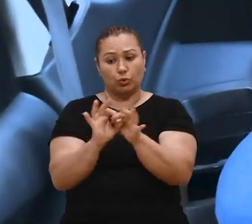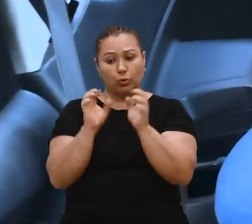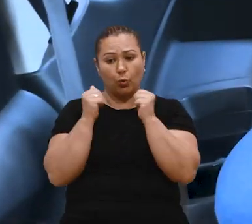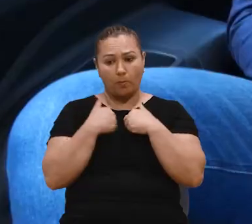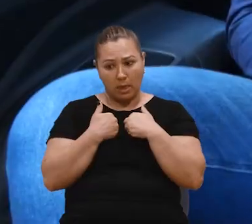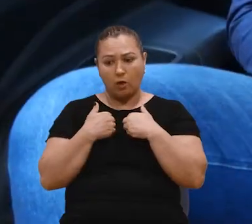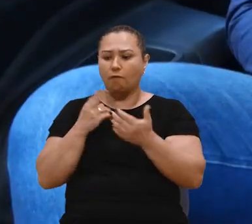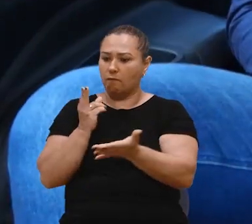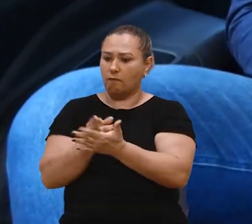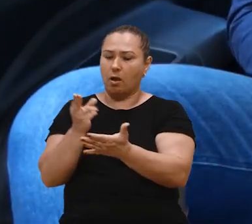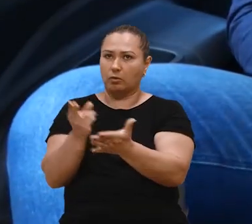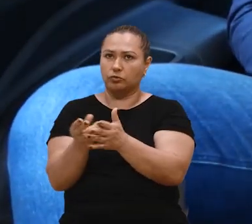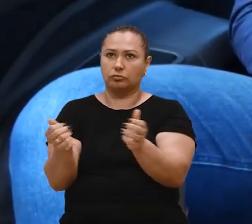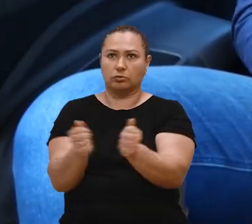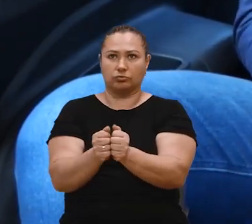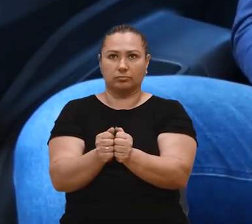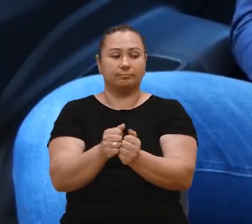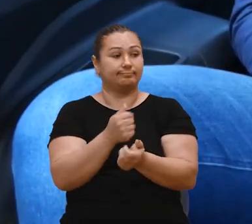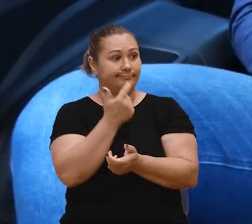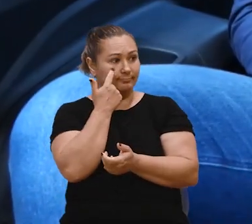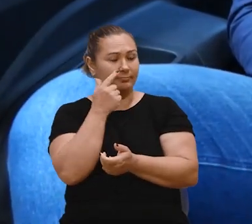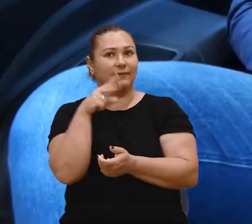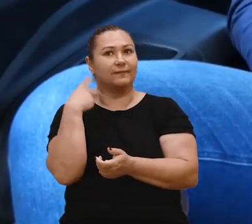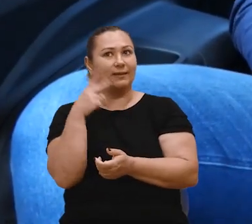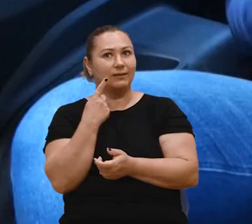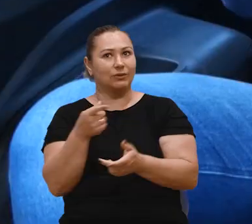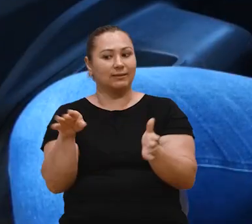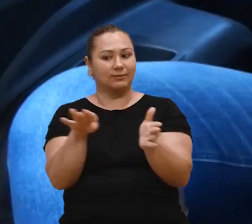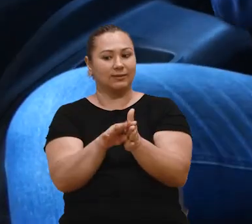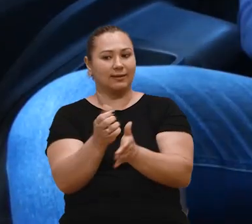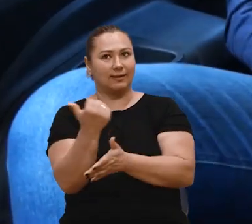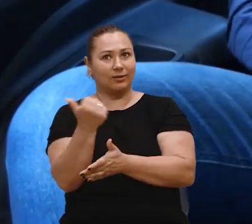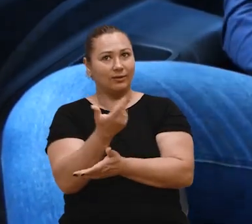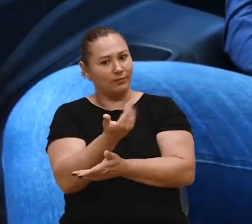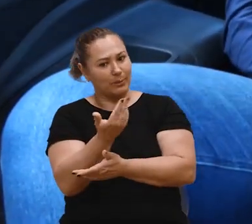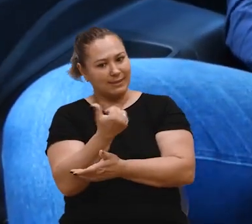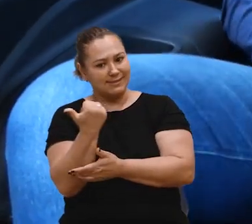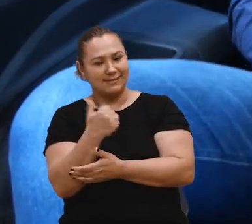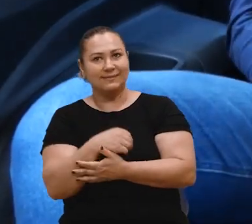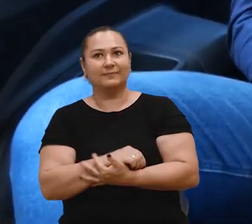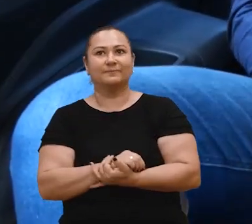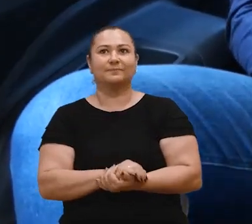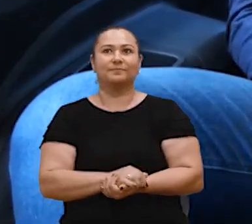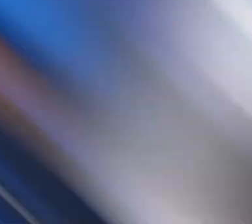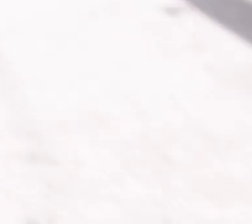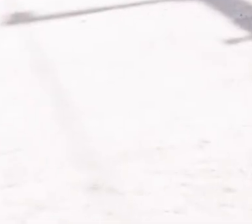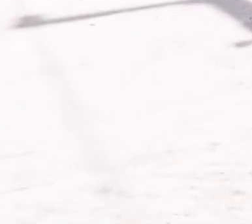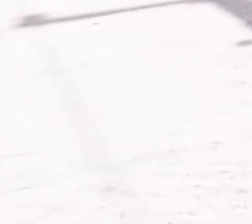continuar lutando. Vereador, estamos chegando ao destino da sua carona. Bora lá descer? Vamos? Vamos conhecer, bora lá.